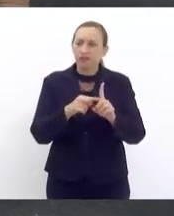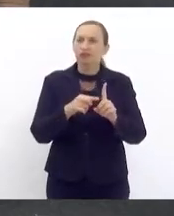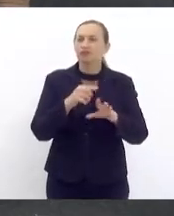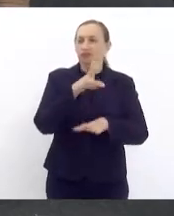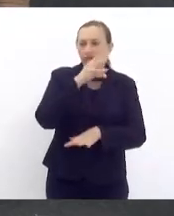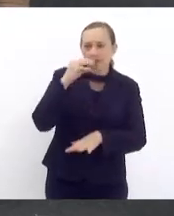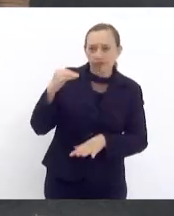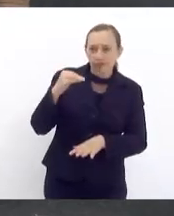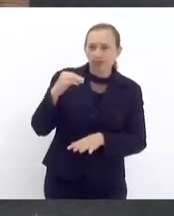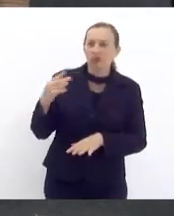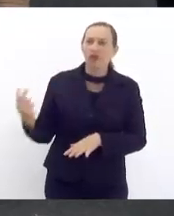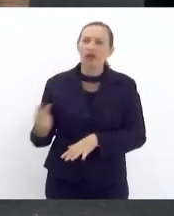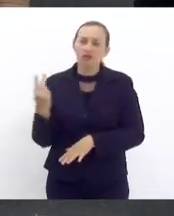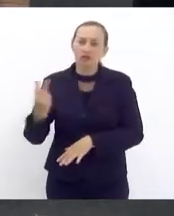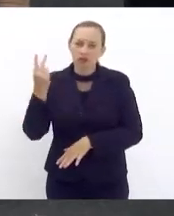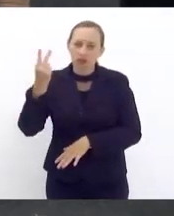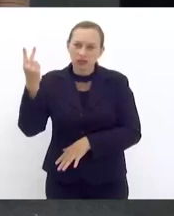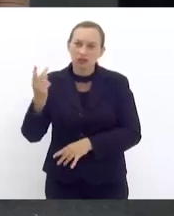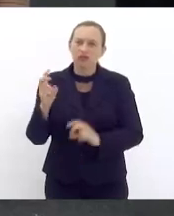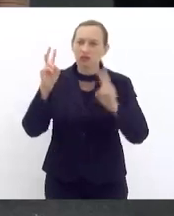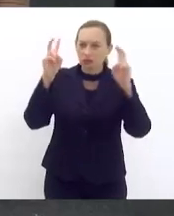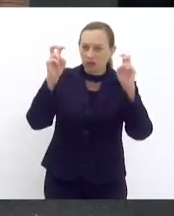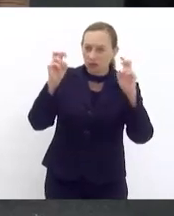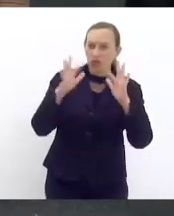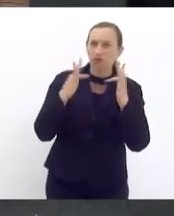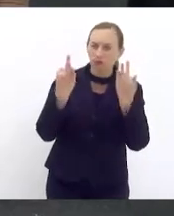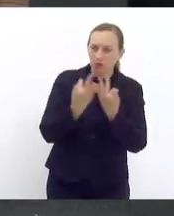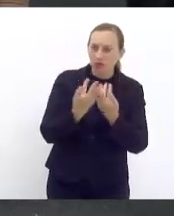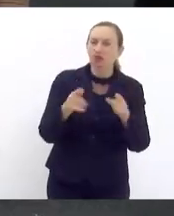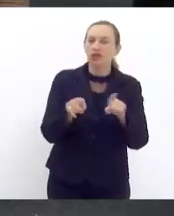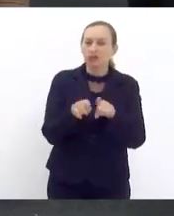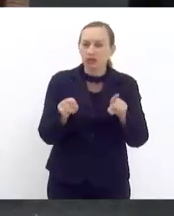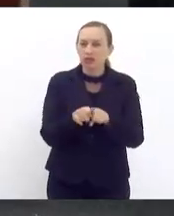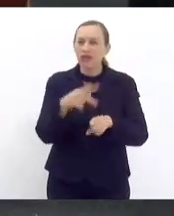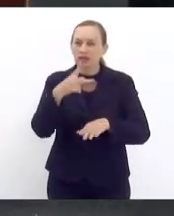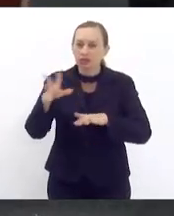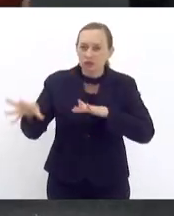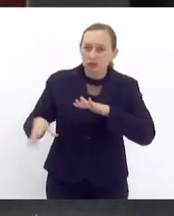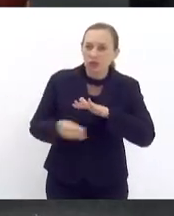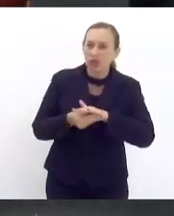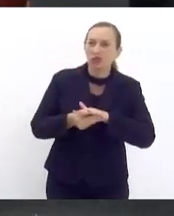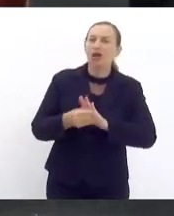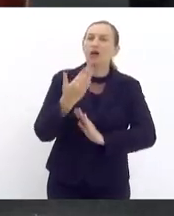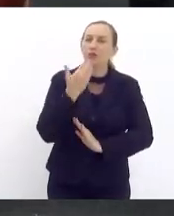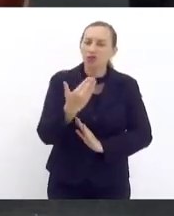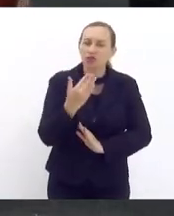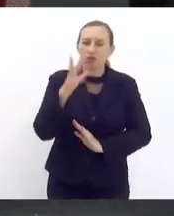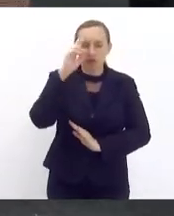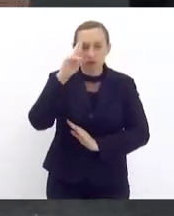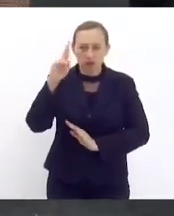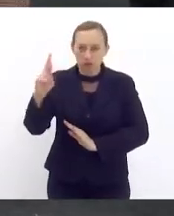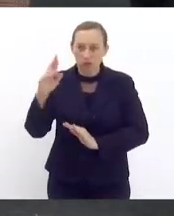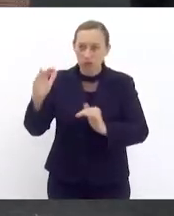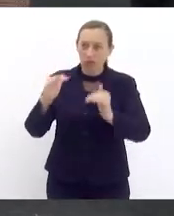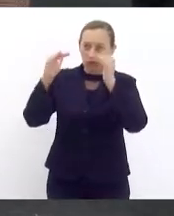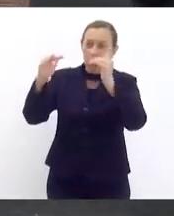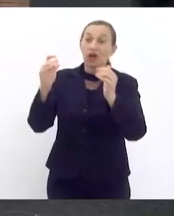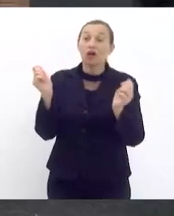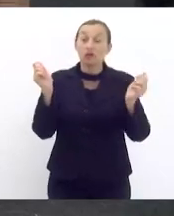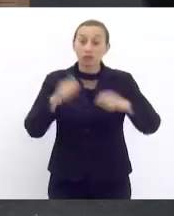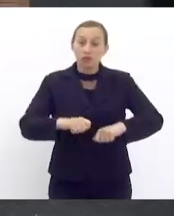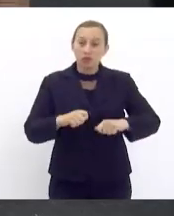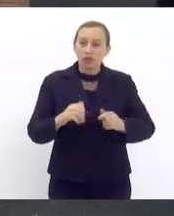a valorização das questões familiares que também traz a emenda de vossa excelência aí eu pediria vossa excelência a possibilidade